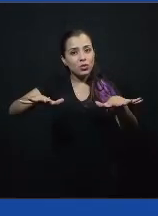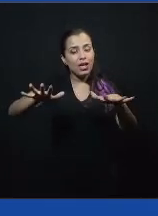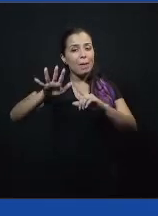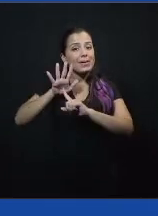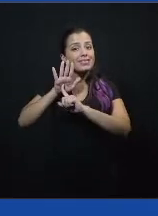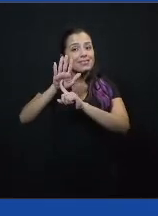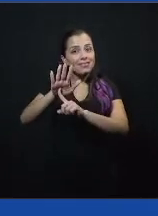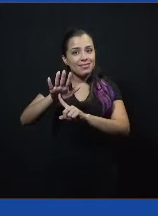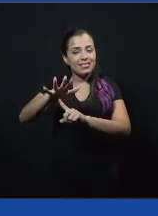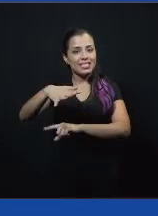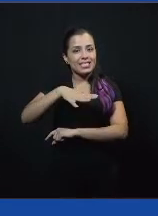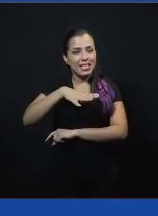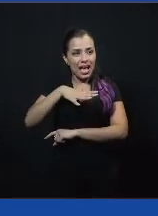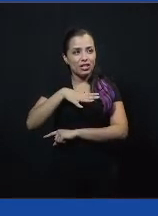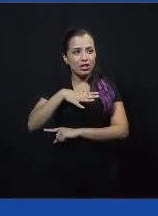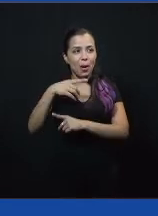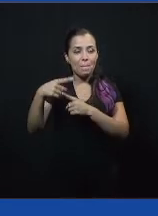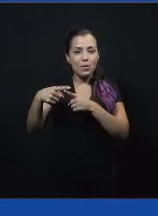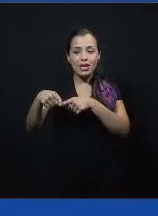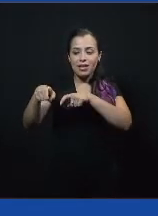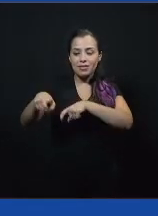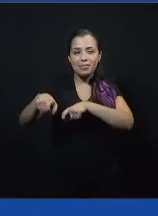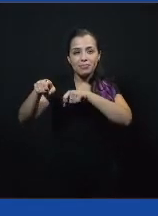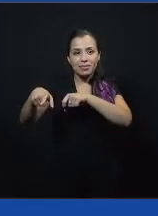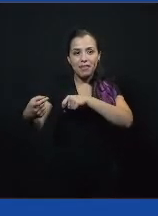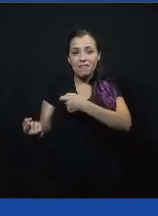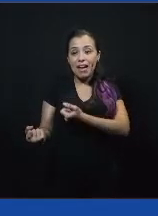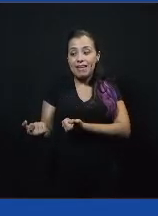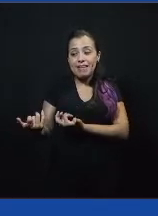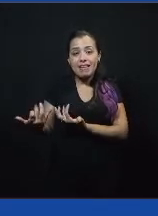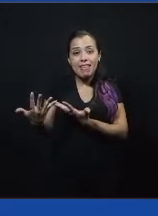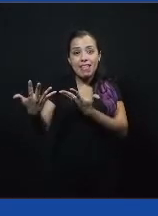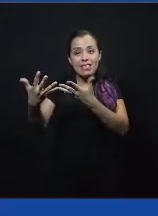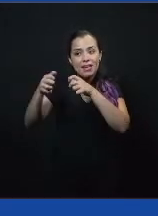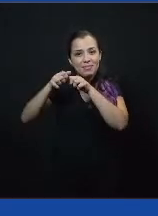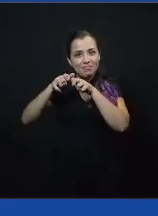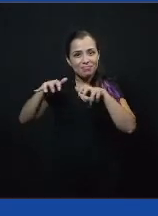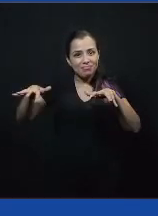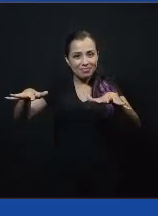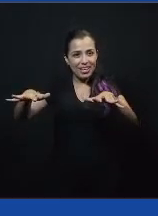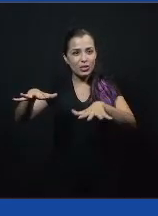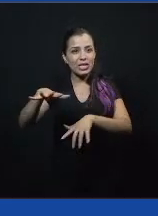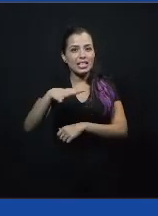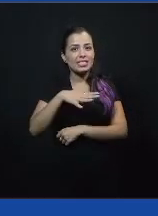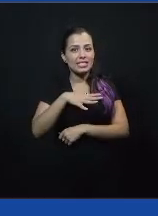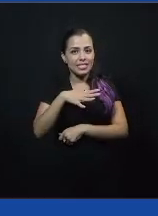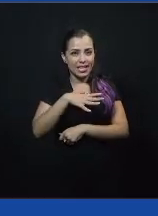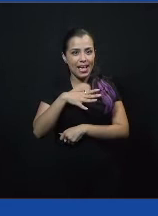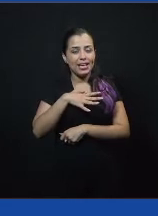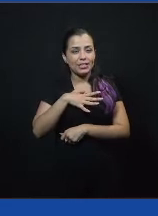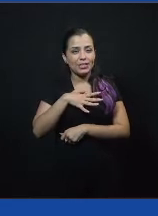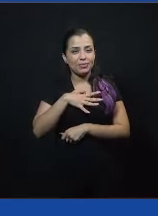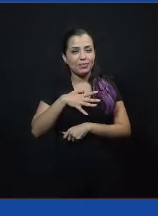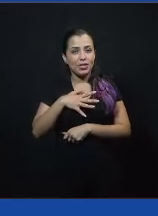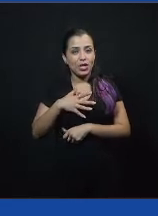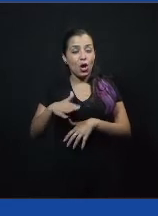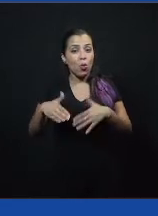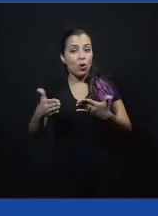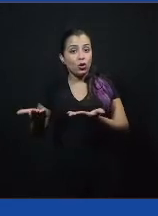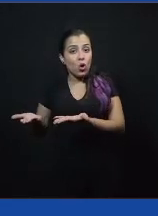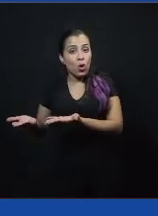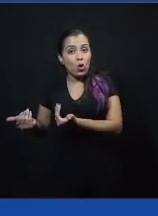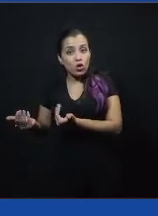que a gente plantou uma sementinha ele essa Sementinha vai crescer vai espalhar pela cidade toda onde que os jovens pós também